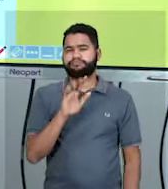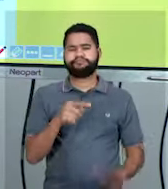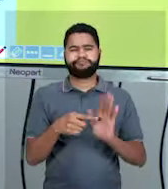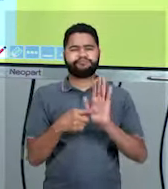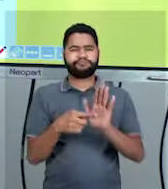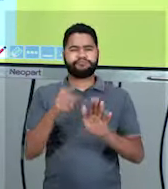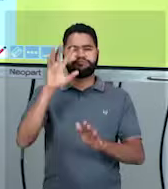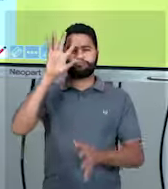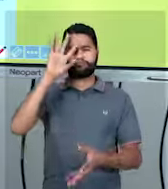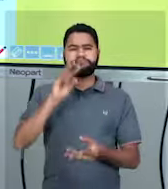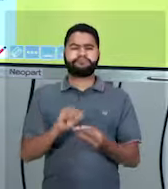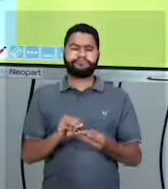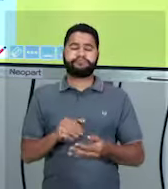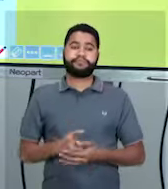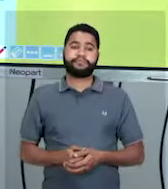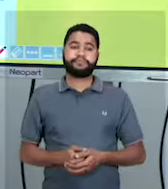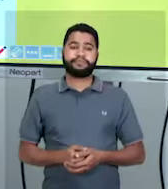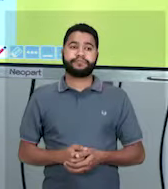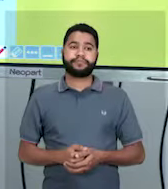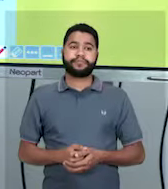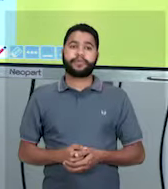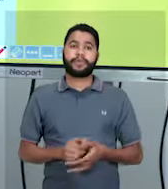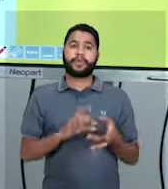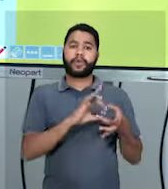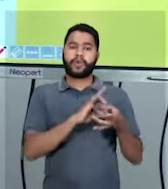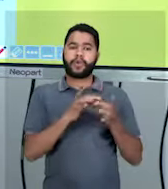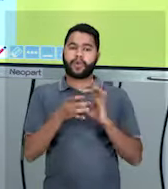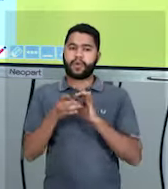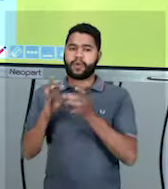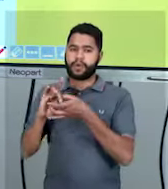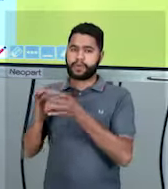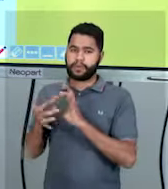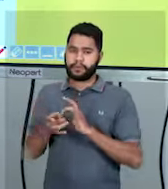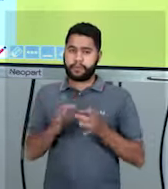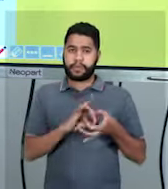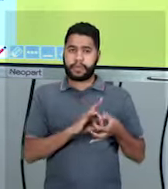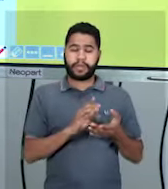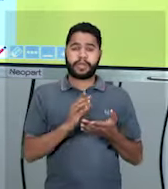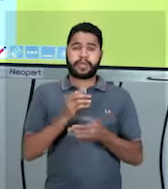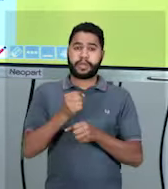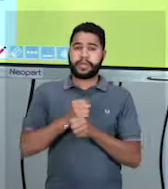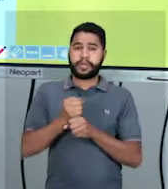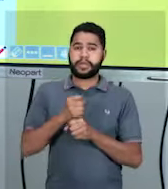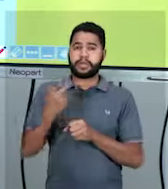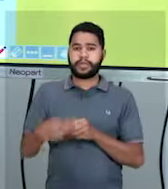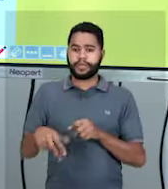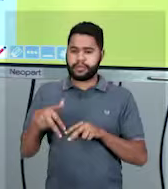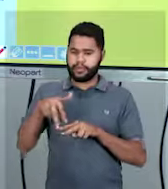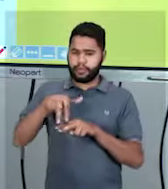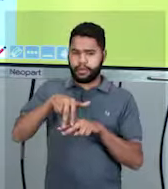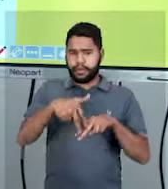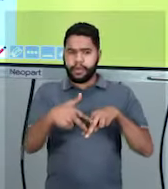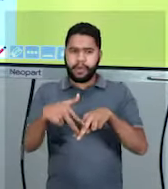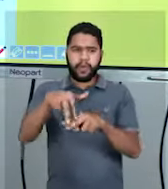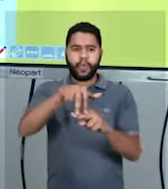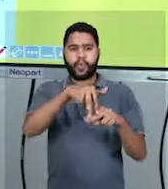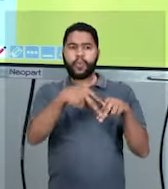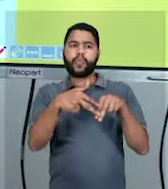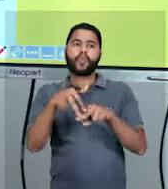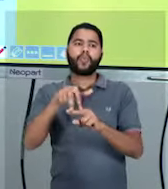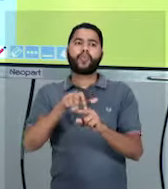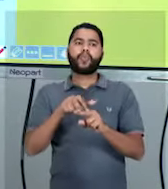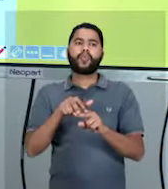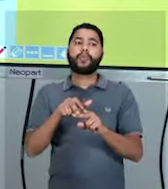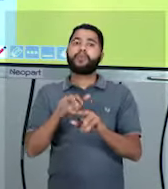você vai entender bem. Lá nas Olimpíadas que nós tivemos esse ano, tinha algumas manobras de skate, não sei se você lembra, que